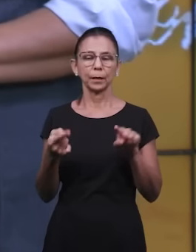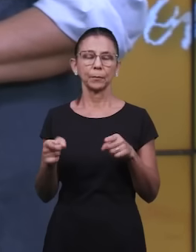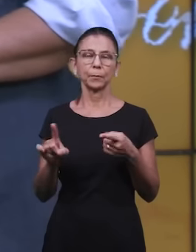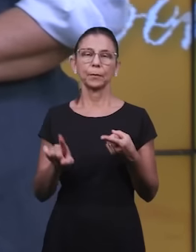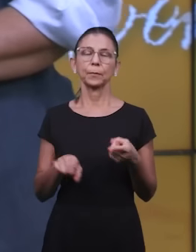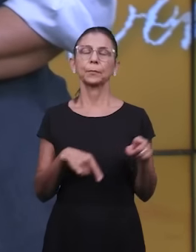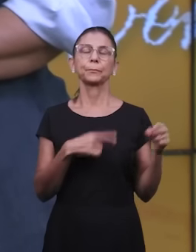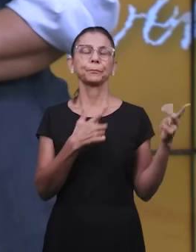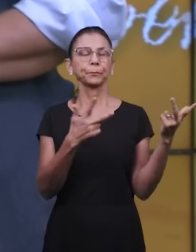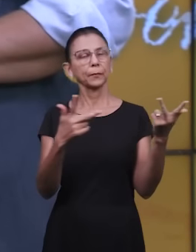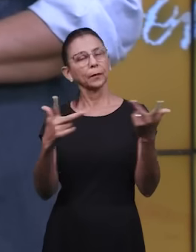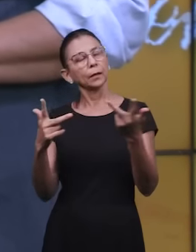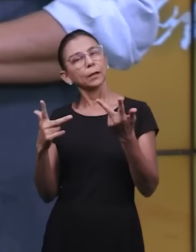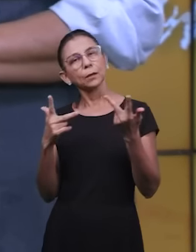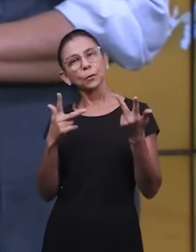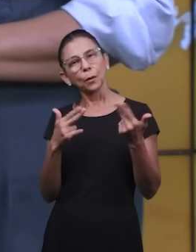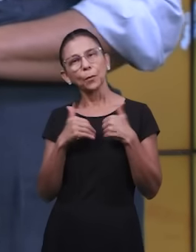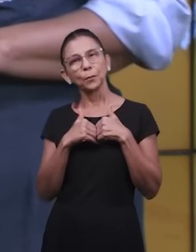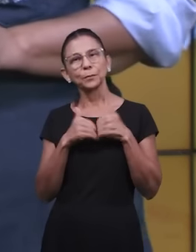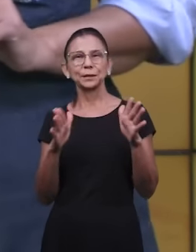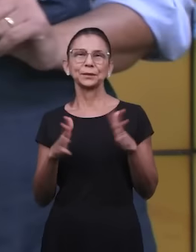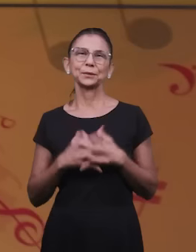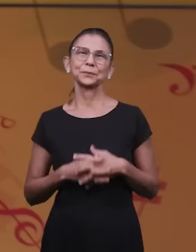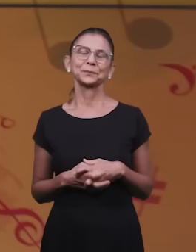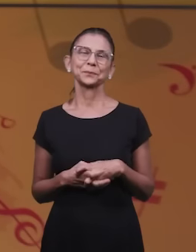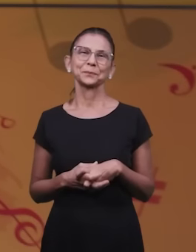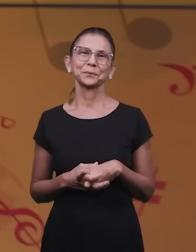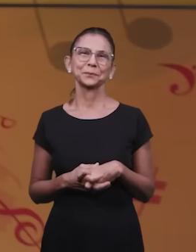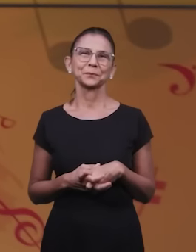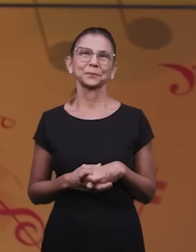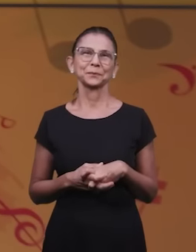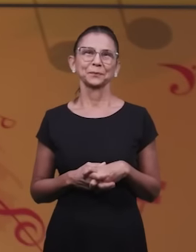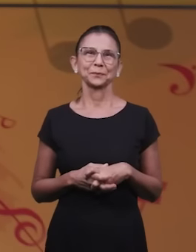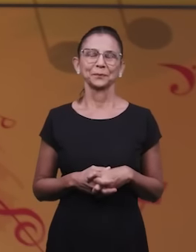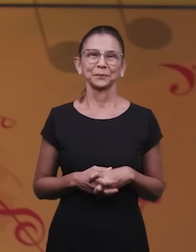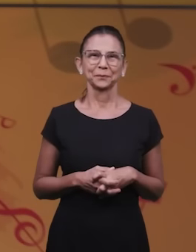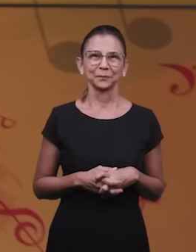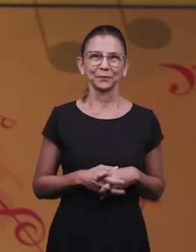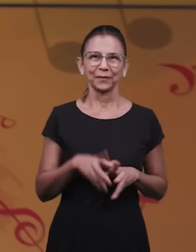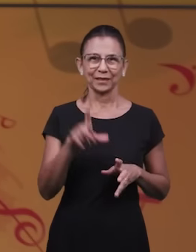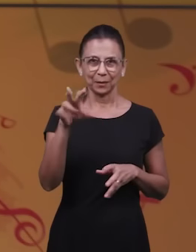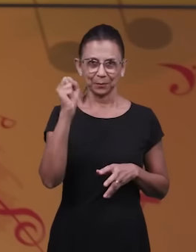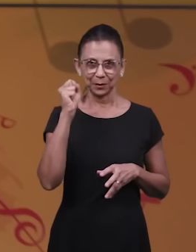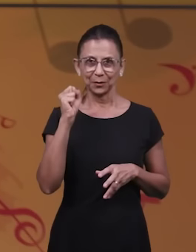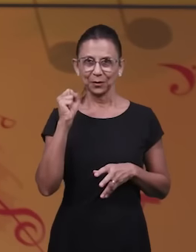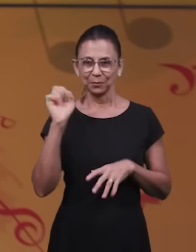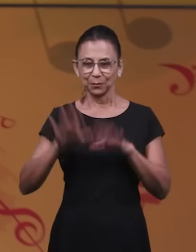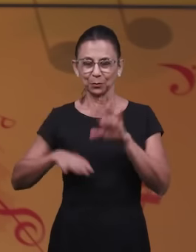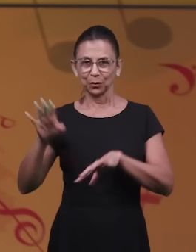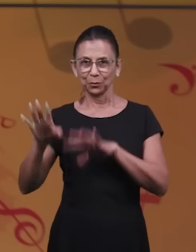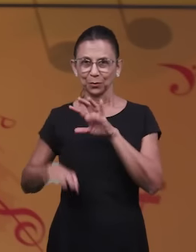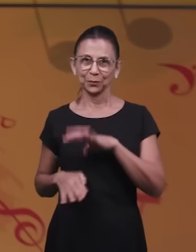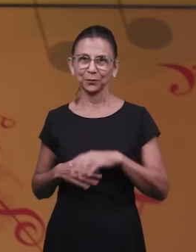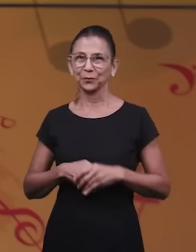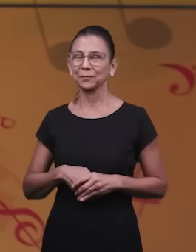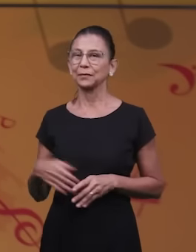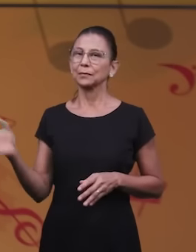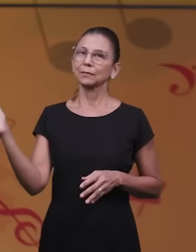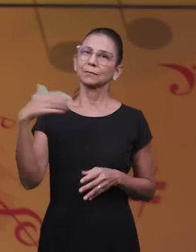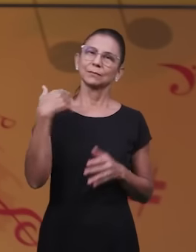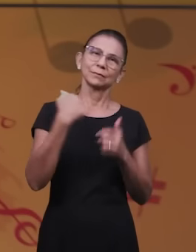da mesma forma que a introdução. Seu tambor está aí do seu ladinho, porque agora nós vamos